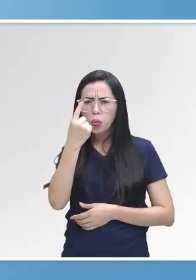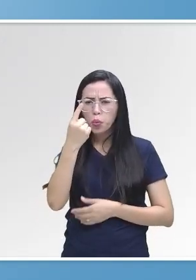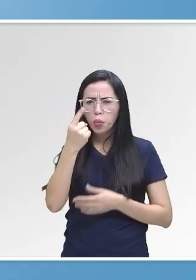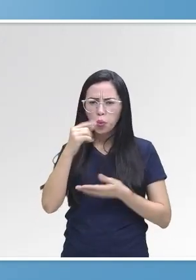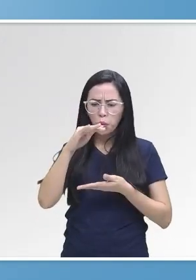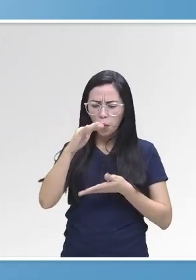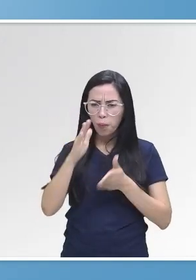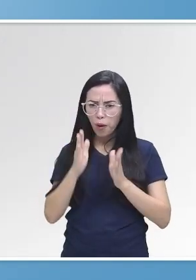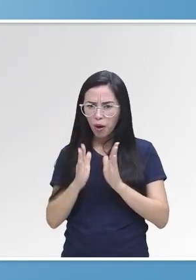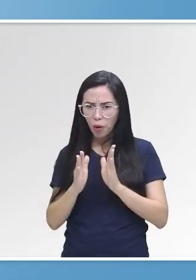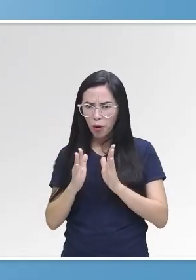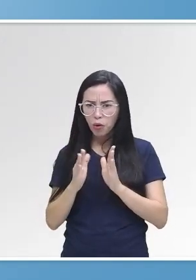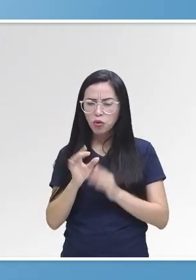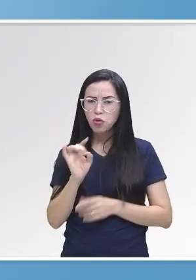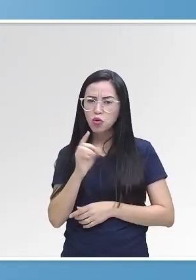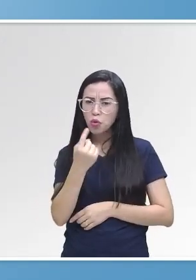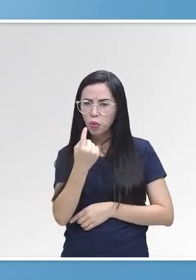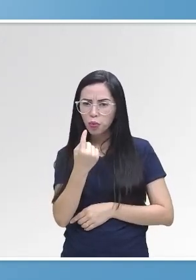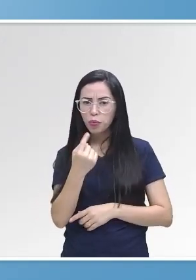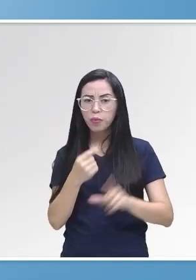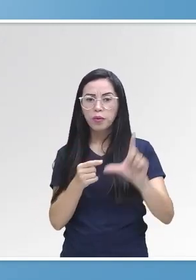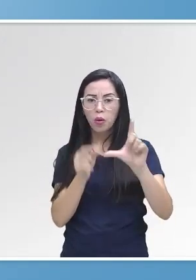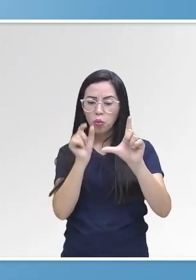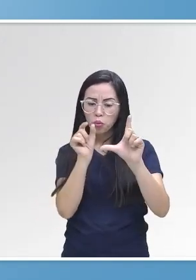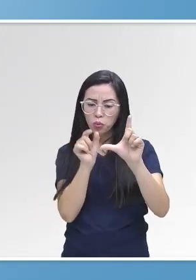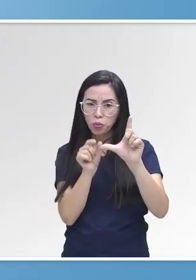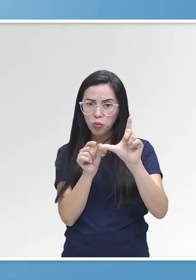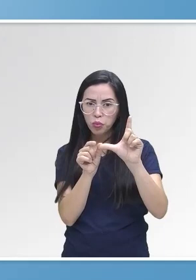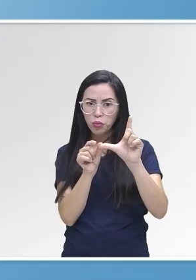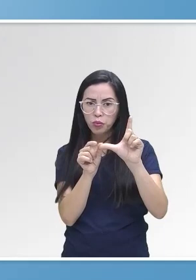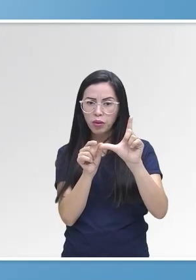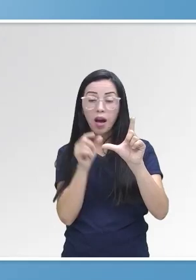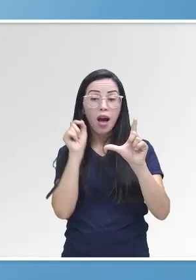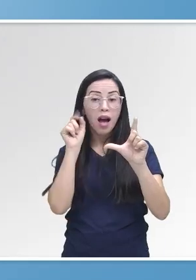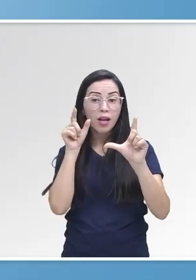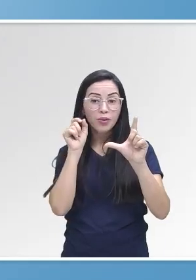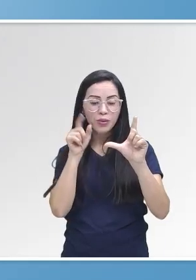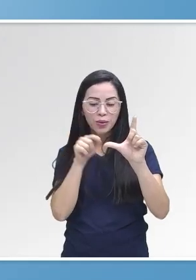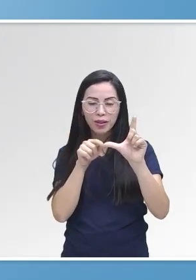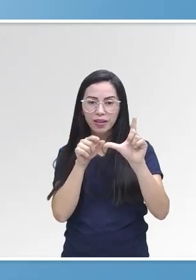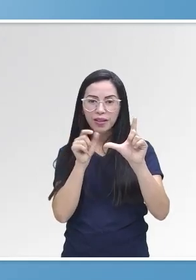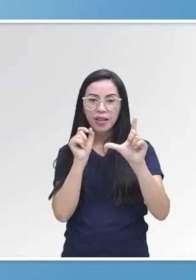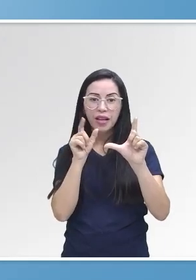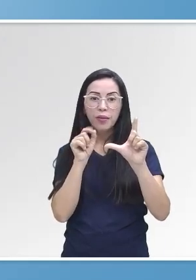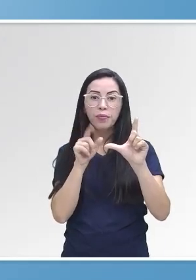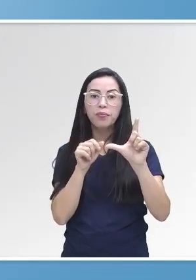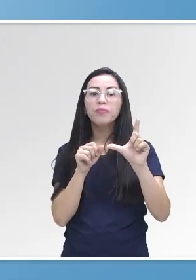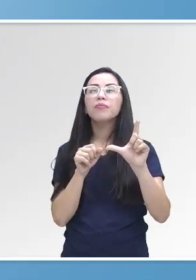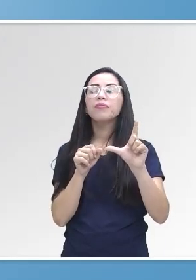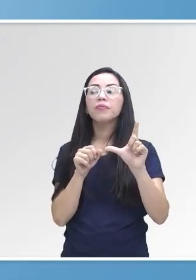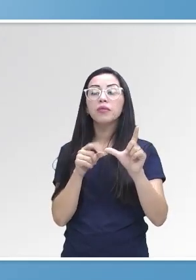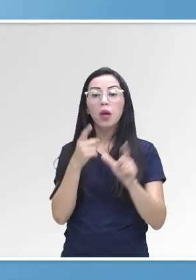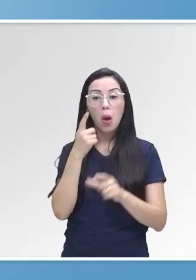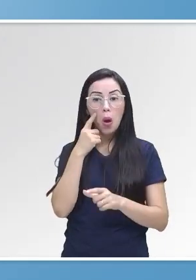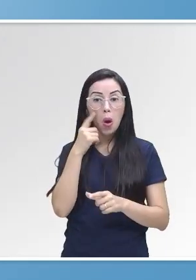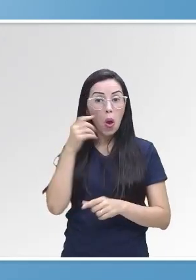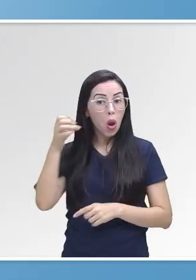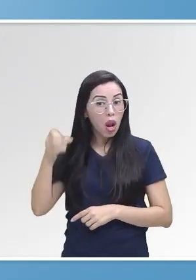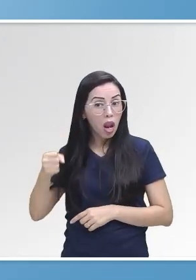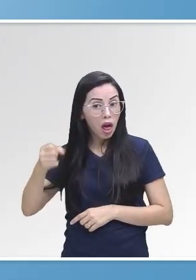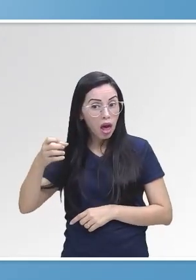então vou fazer só um bloquinho Leite Ok gosta mais de leite leite